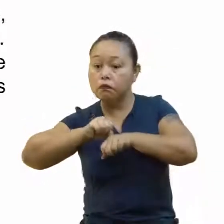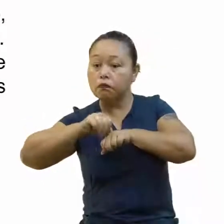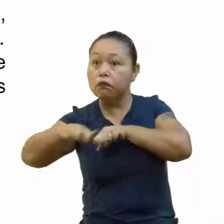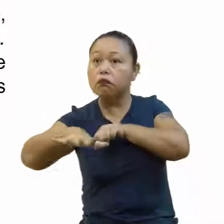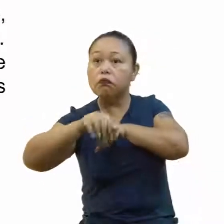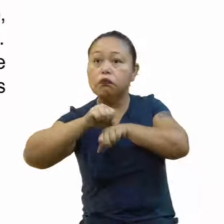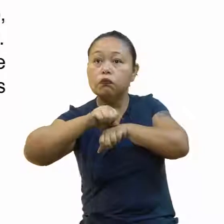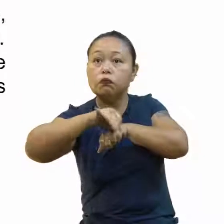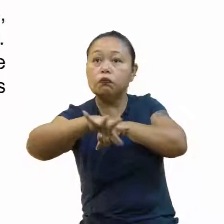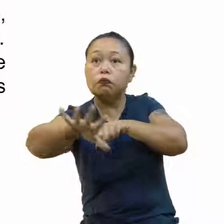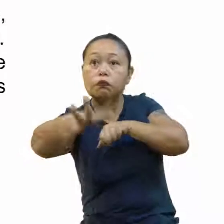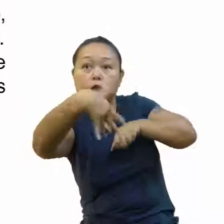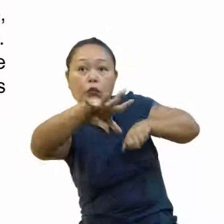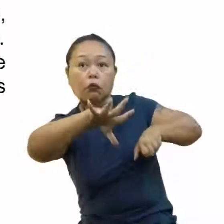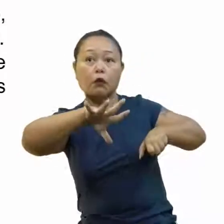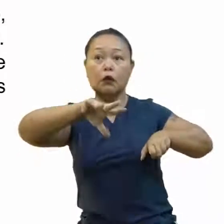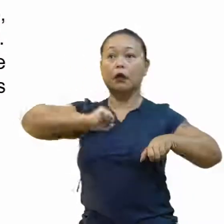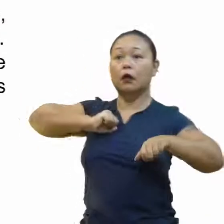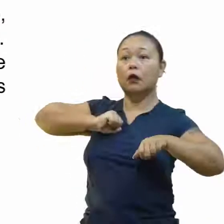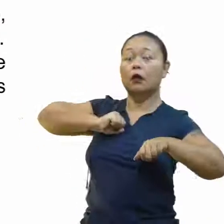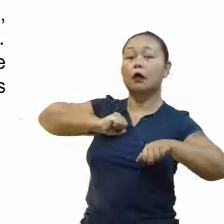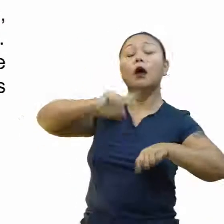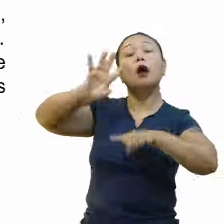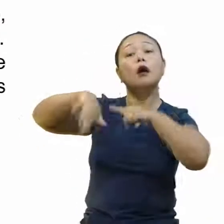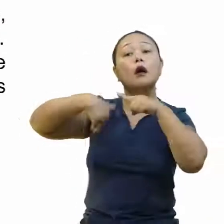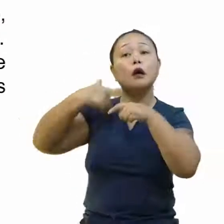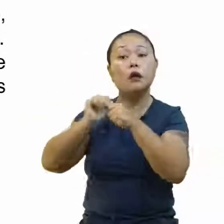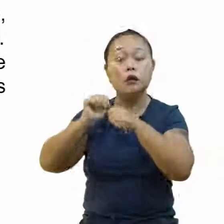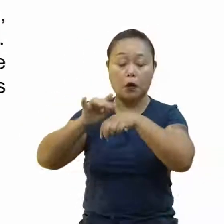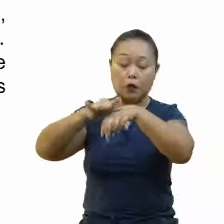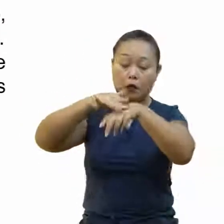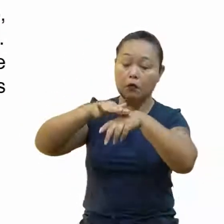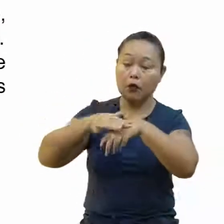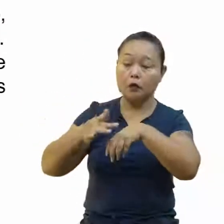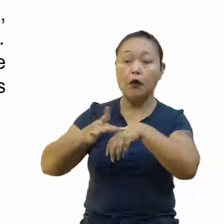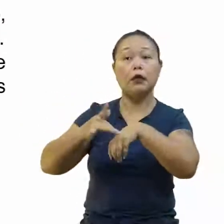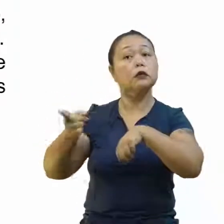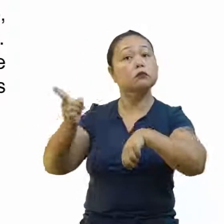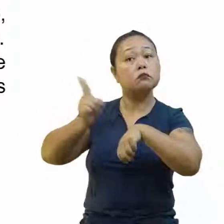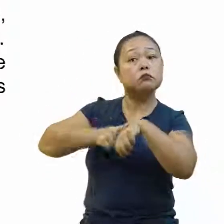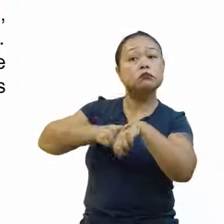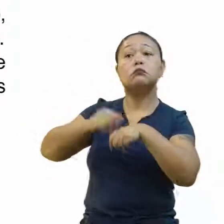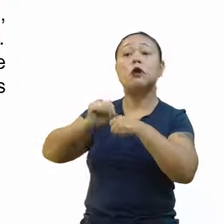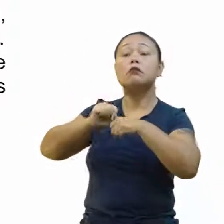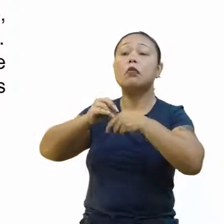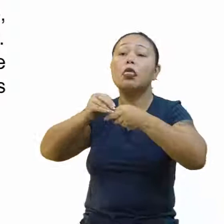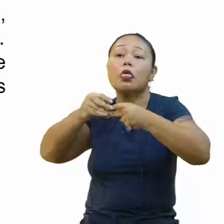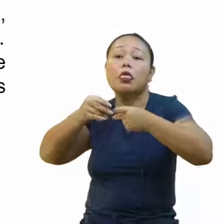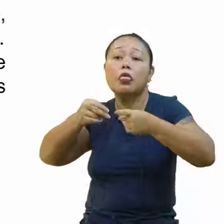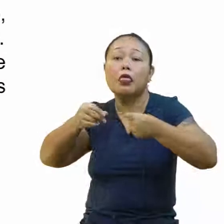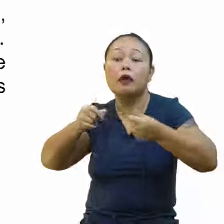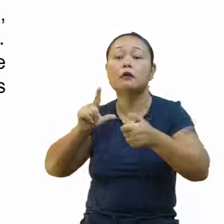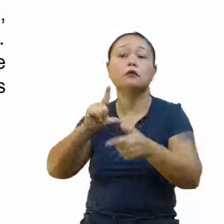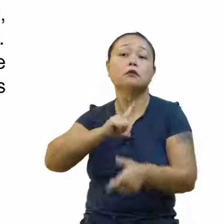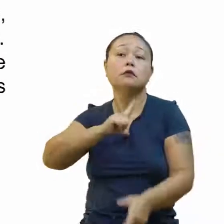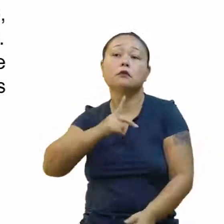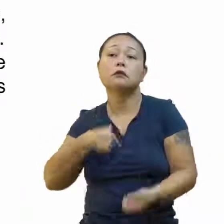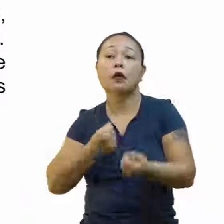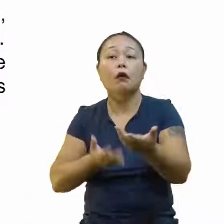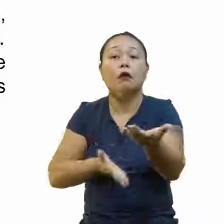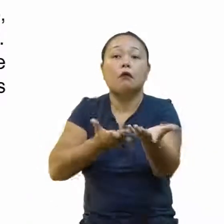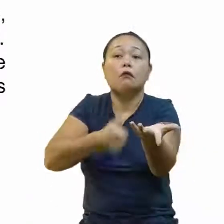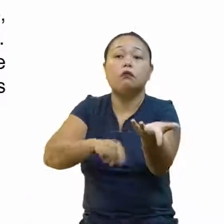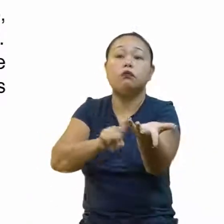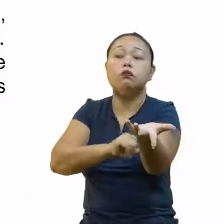posso dizer que uma doença crônico-degenerativa, ela não é transmissível. Por exemplo, tenho hipertensão arterial,